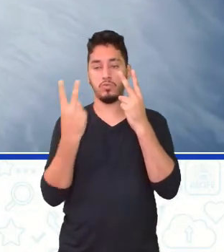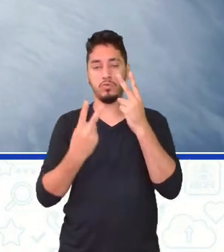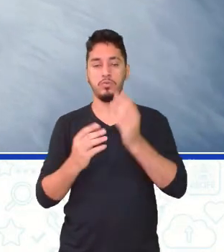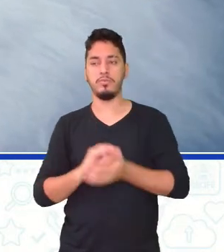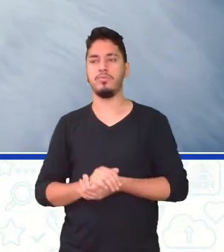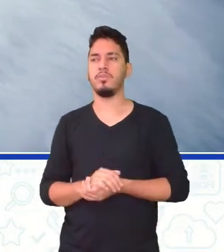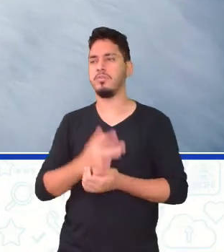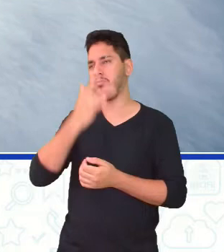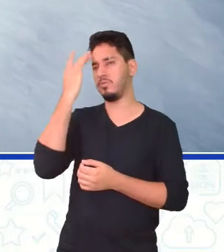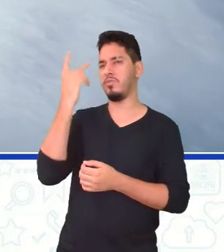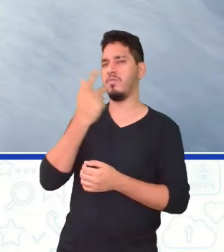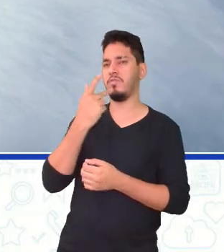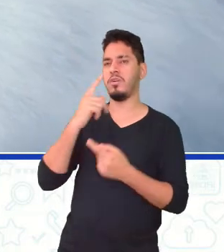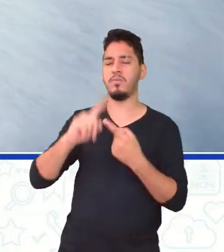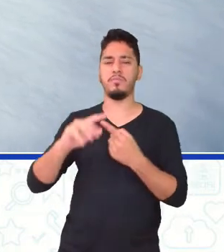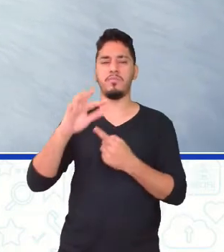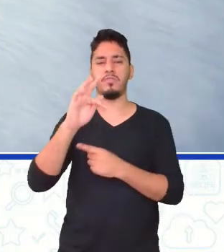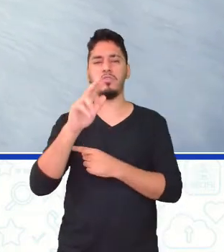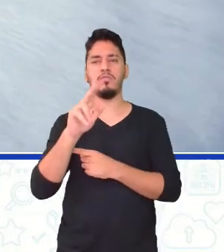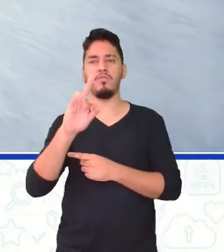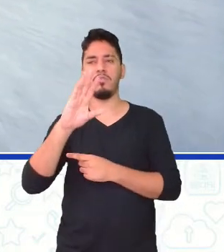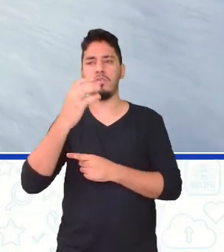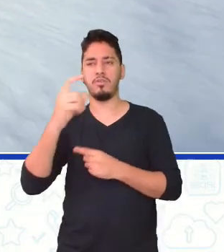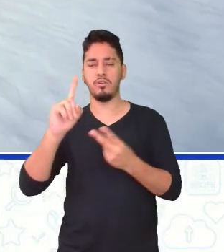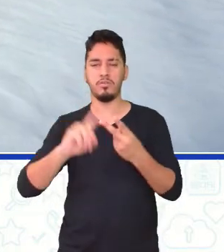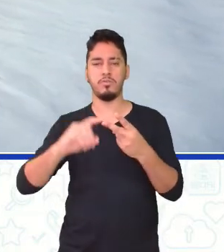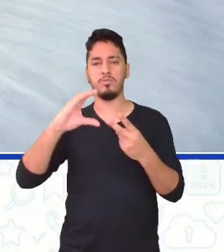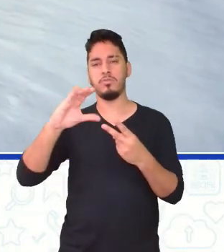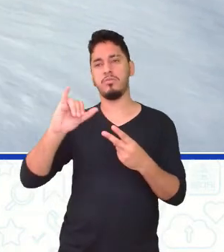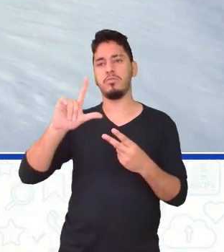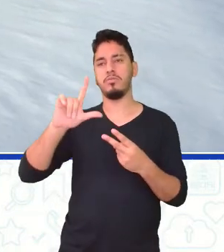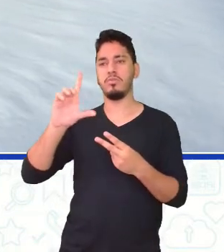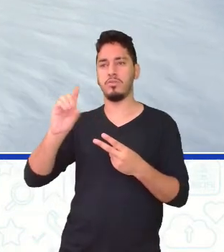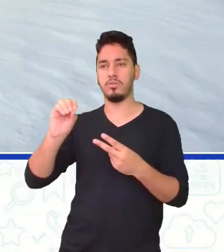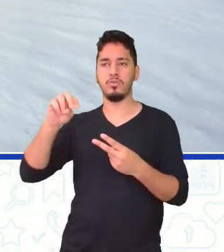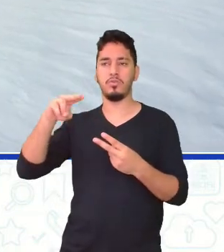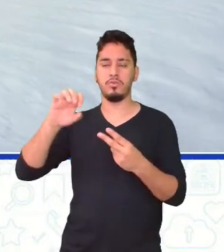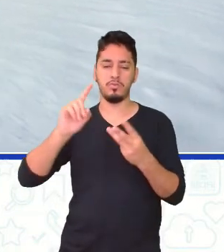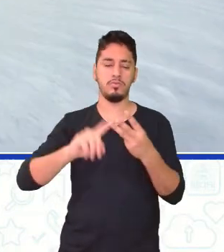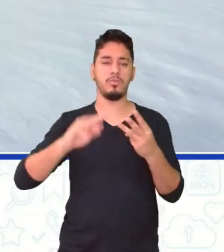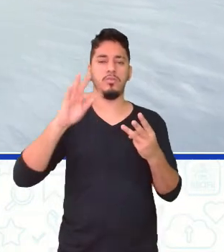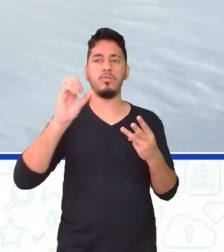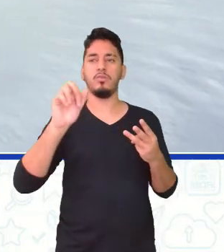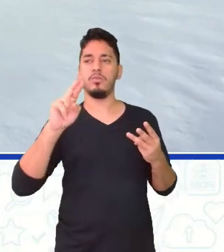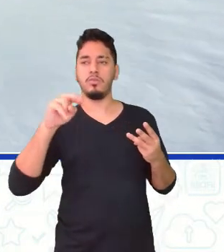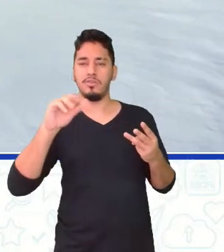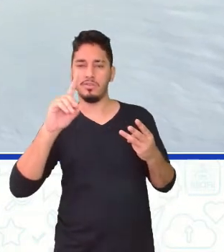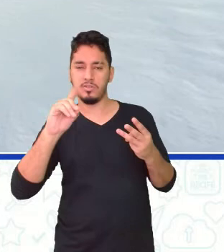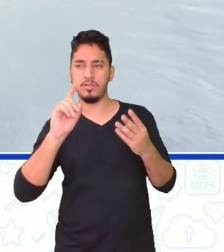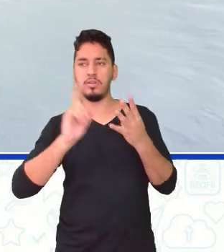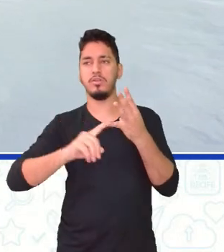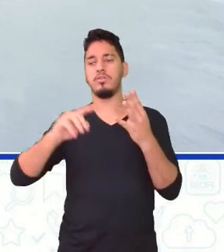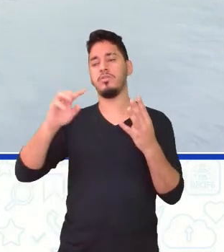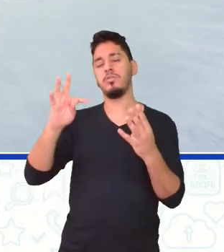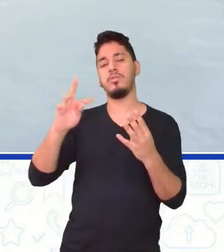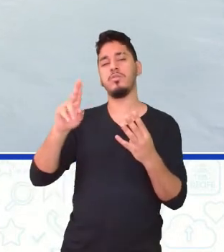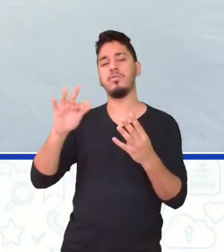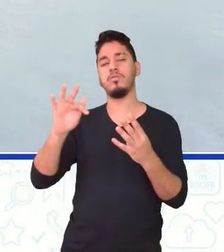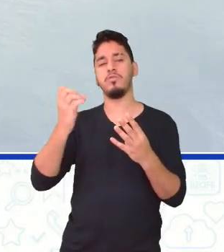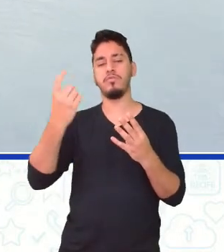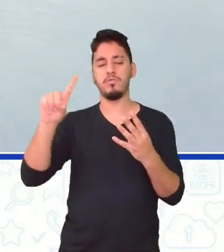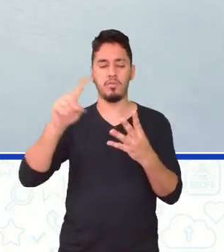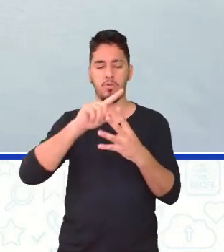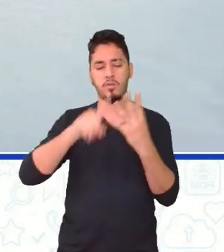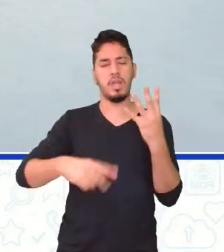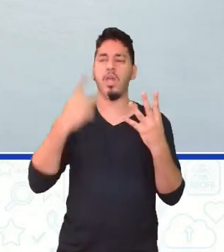trata furacão, ciclone, tornado, tufão, é como se fosse tudo a mesma coisa, né? Mas não é. Teve um tufão, teve um ciclone,